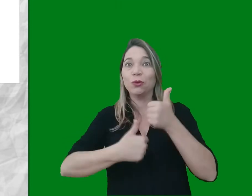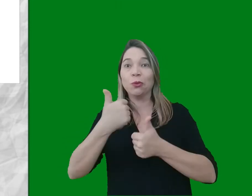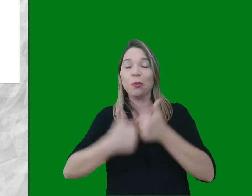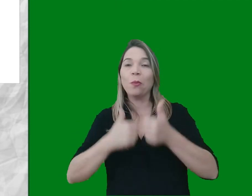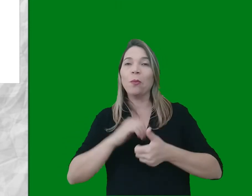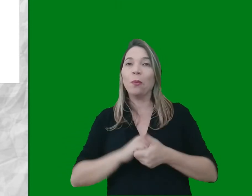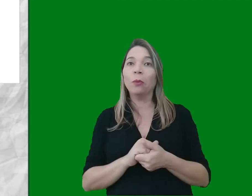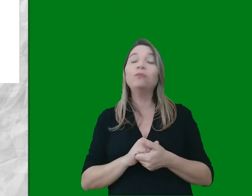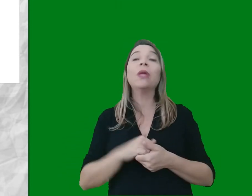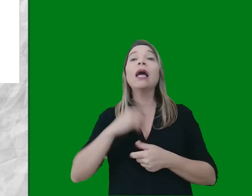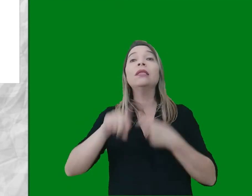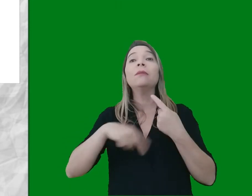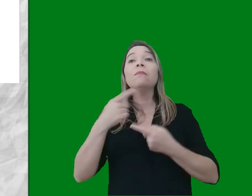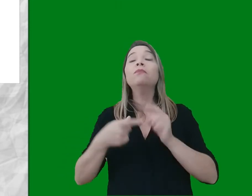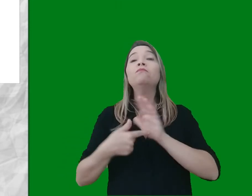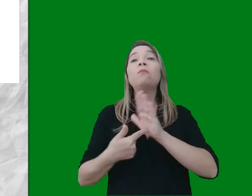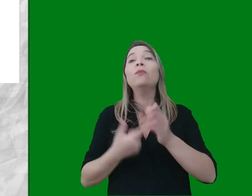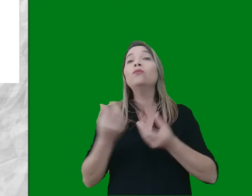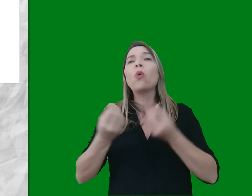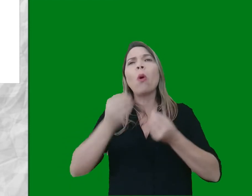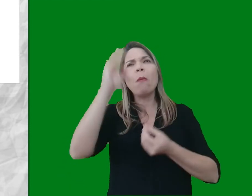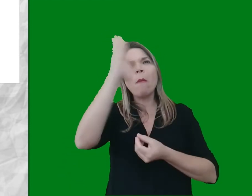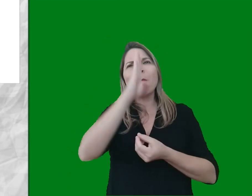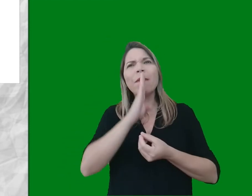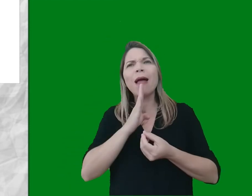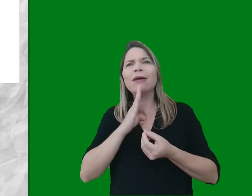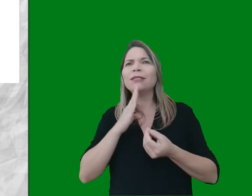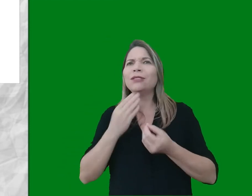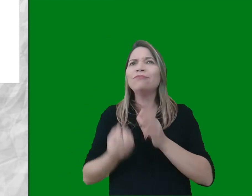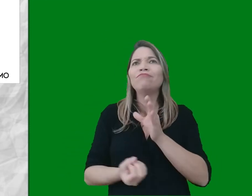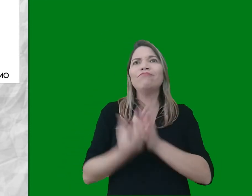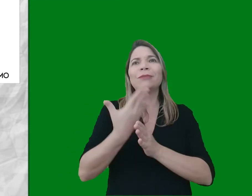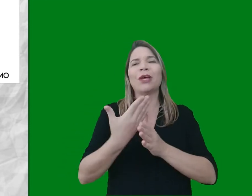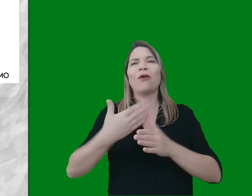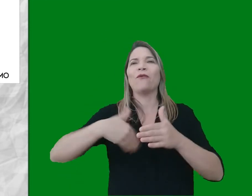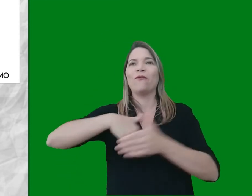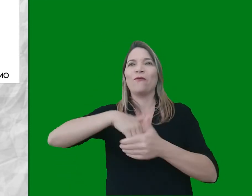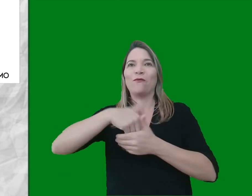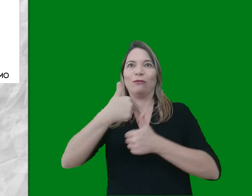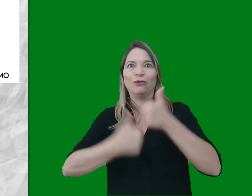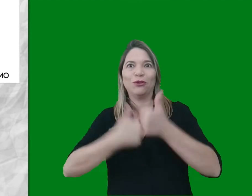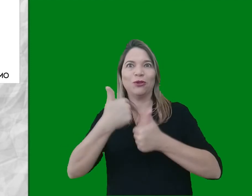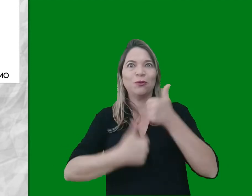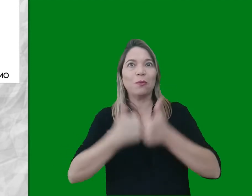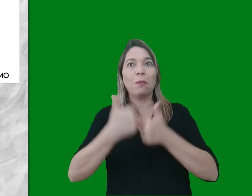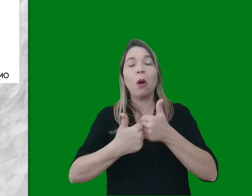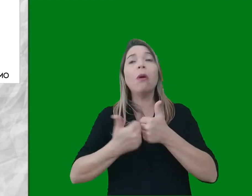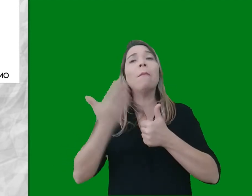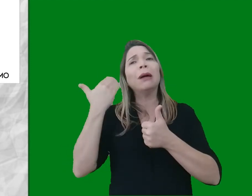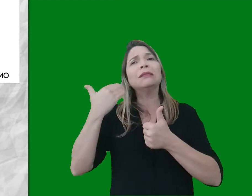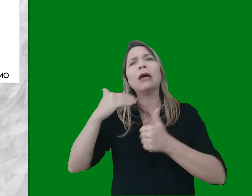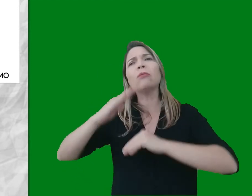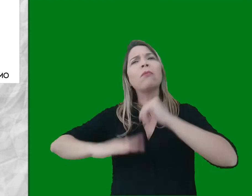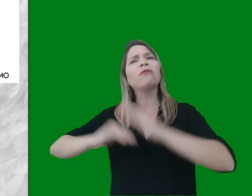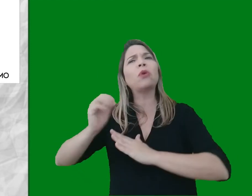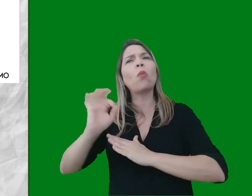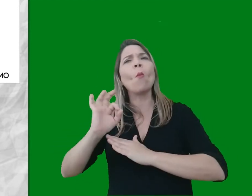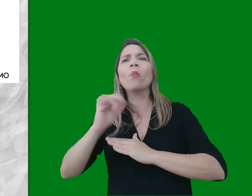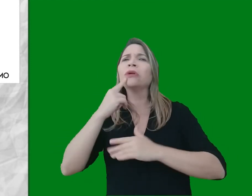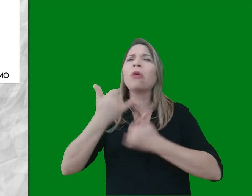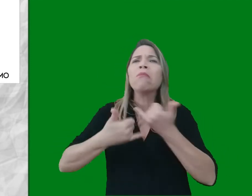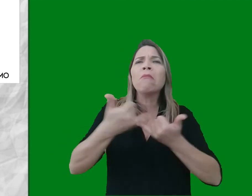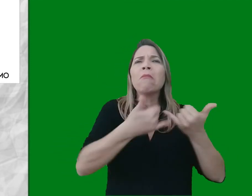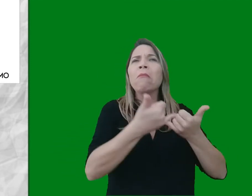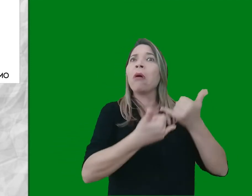a difusão do esporte e a chegada ao Brasil, questionam os mitos dos fundadores e a transição do amadorismo para o profissionalismo, fator